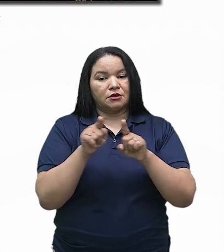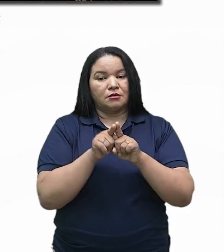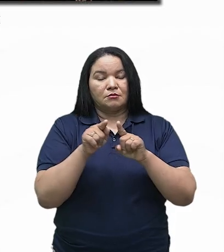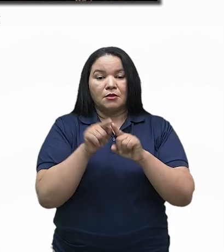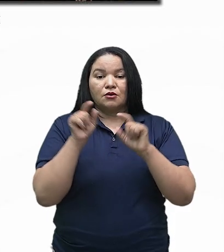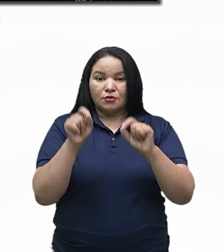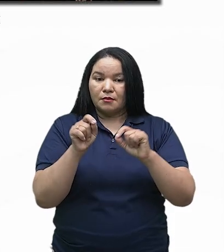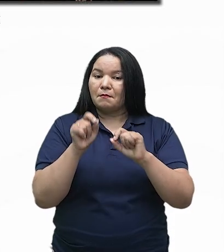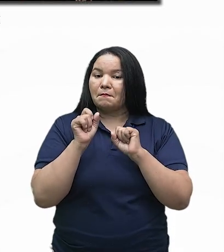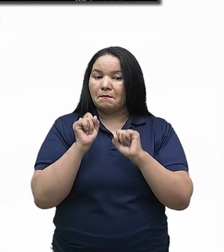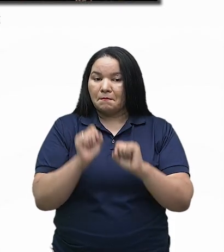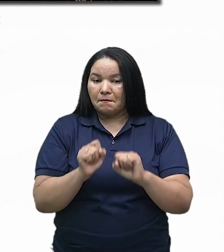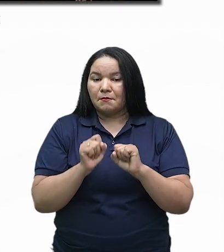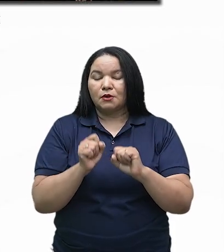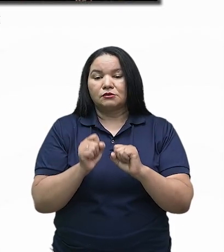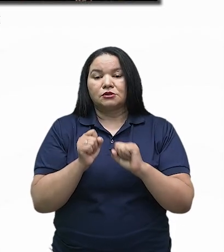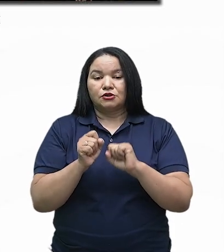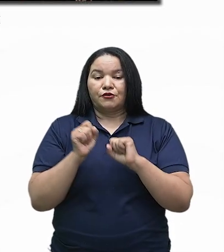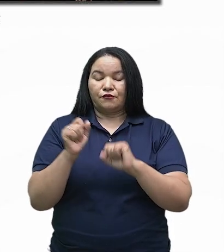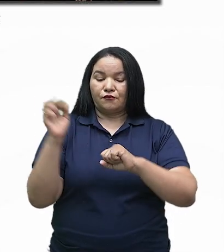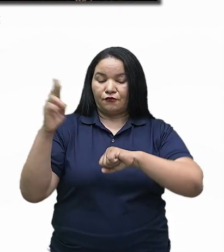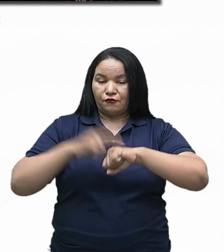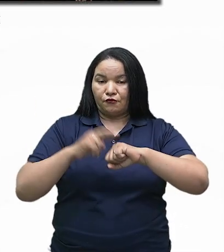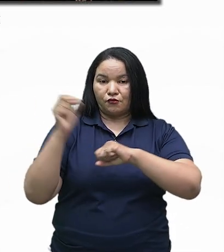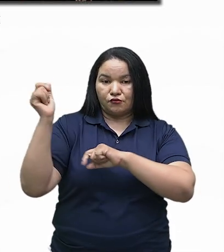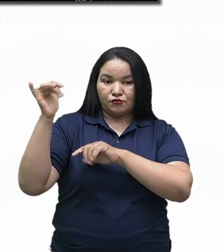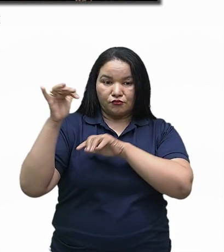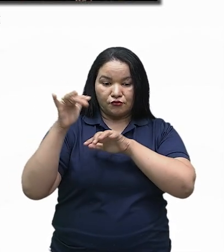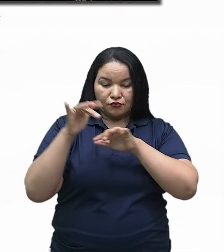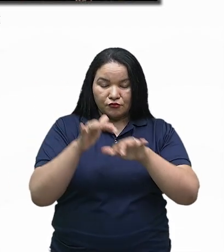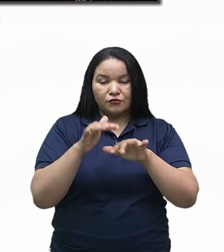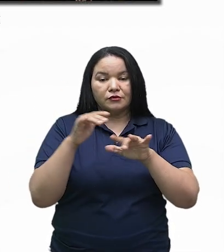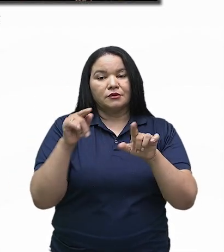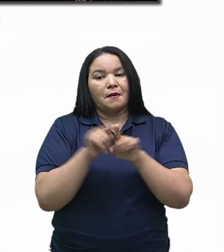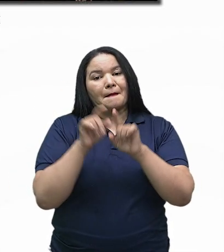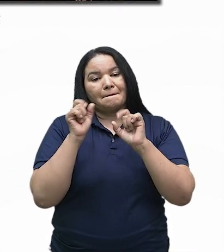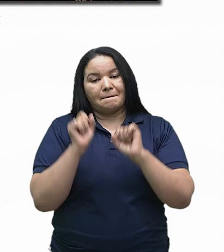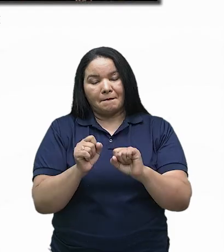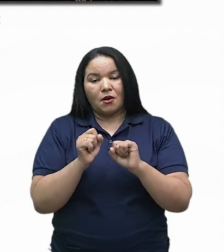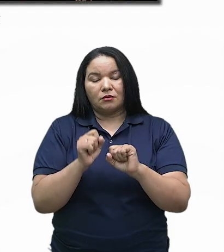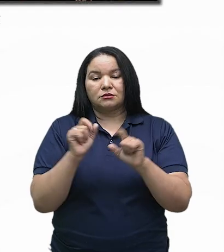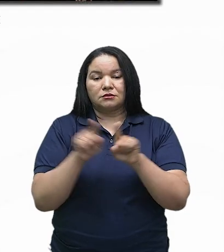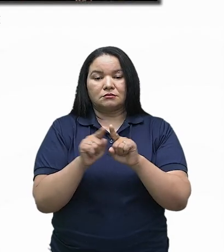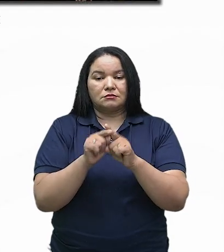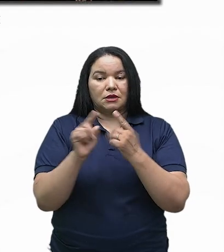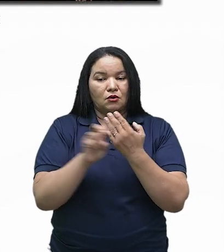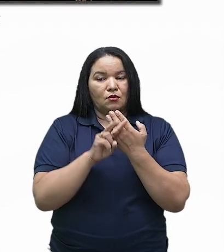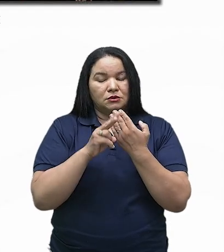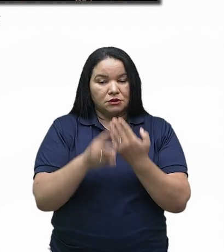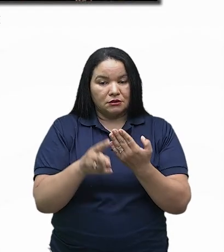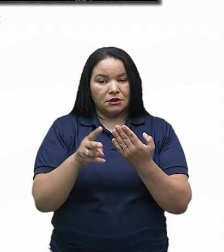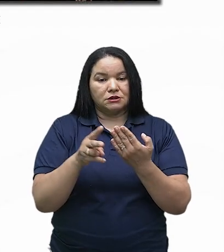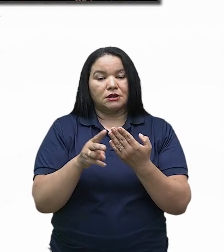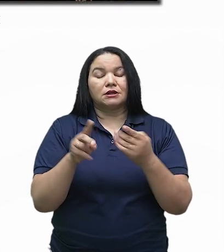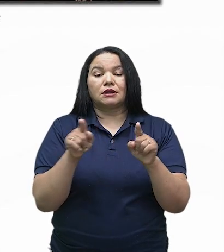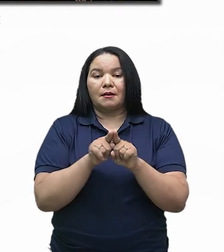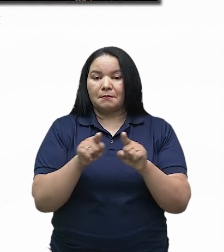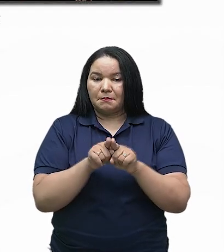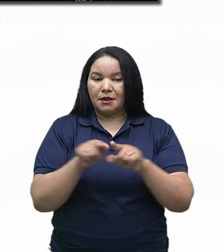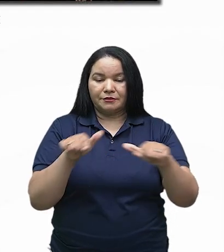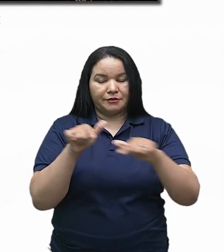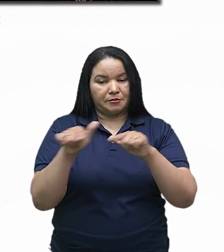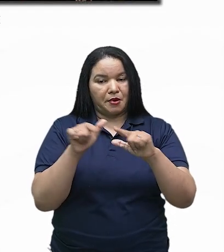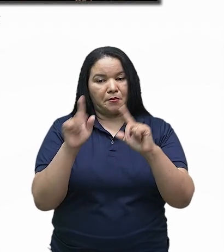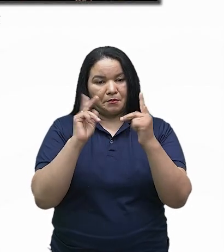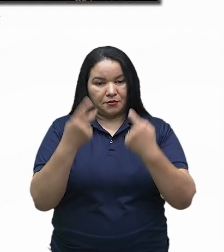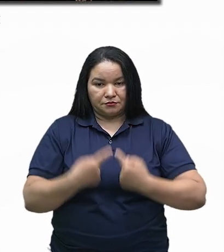né, diferentes incidências de raios solares, e também podem ter consequências das atividades humanas.